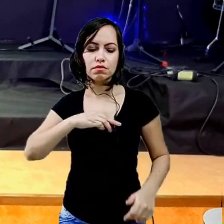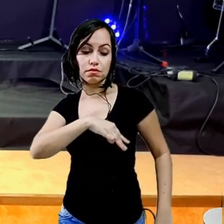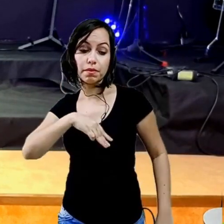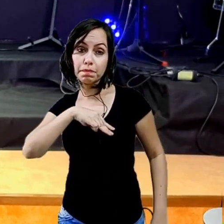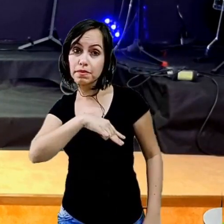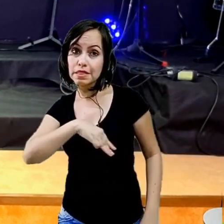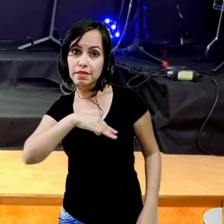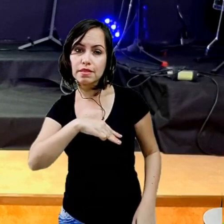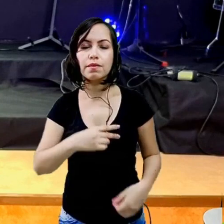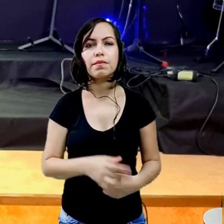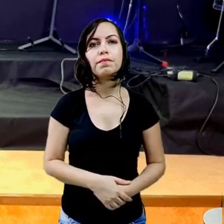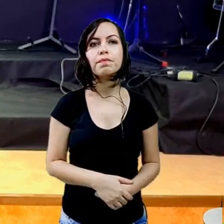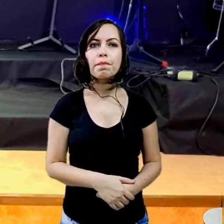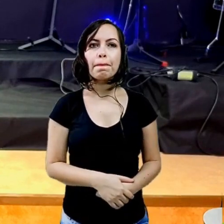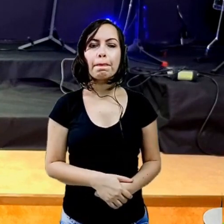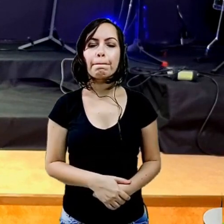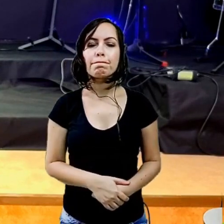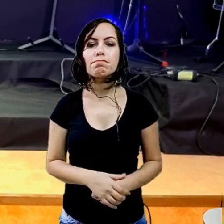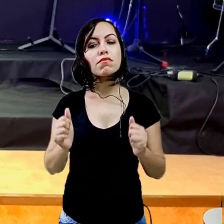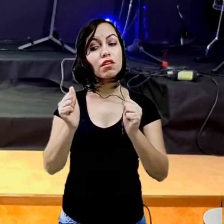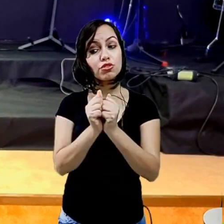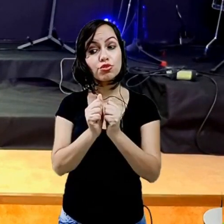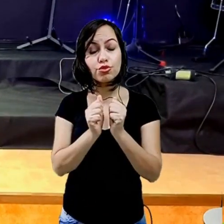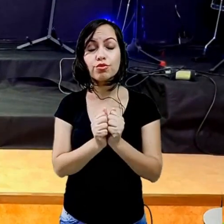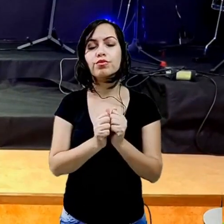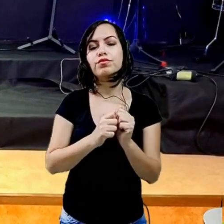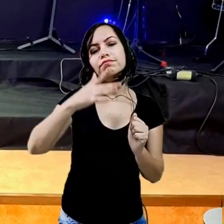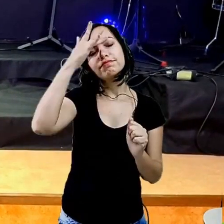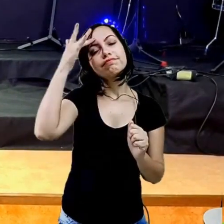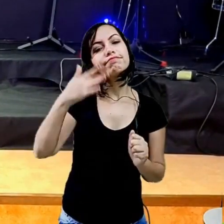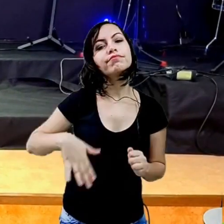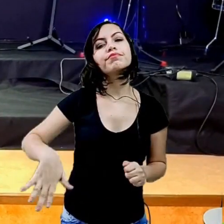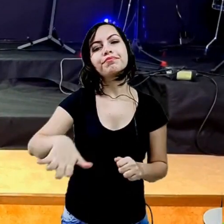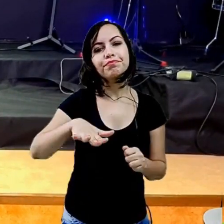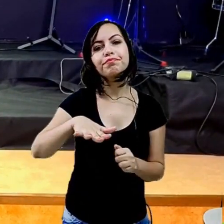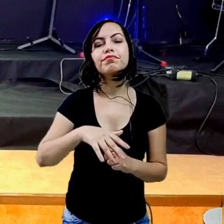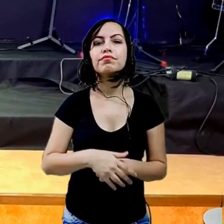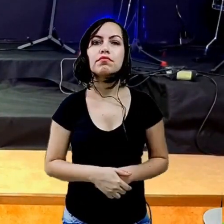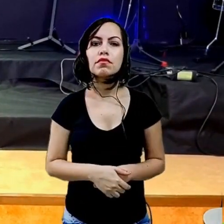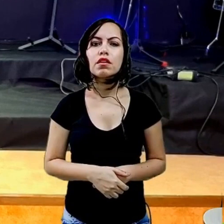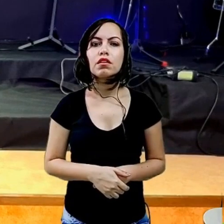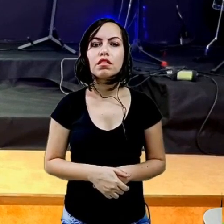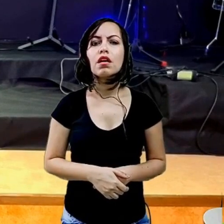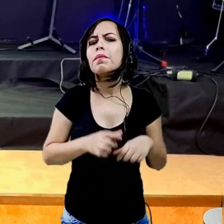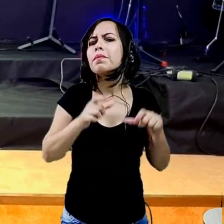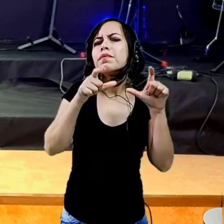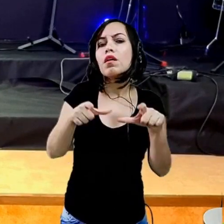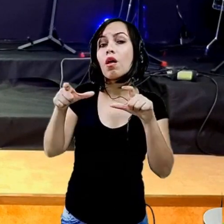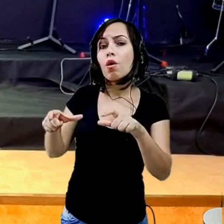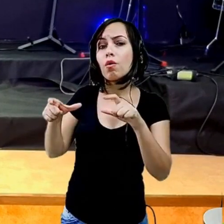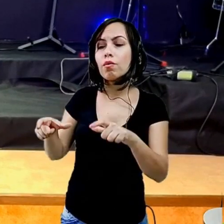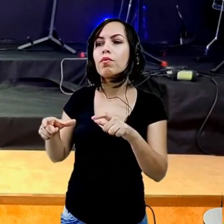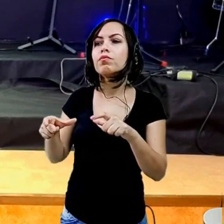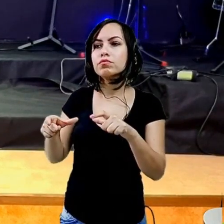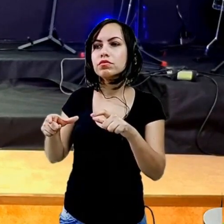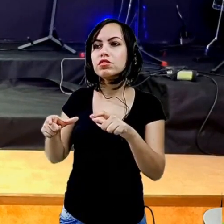missão entre os homens e para onde ele